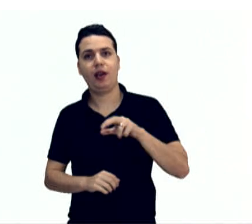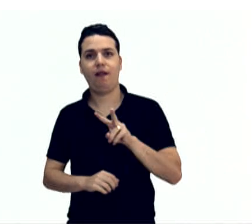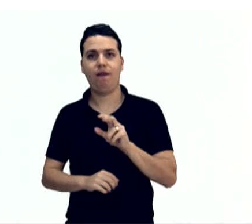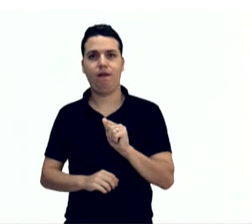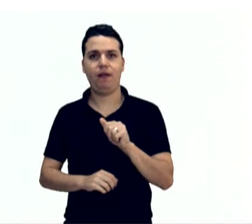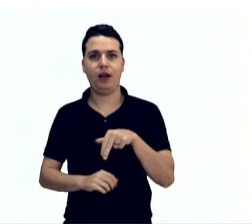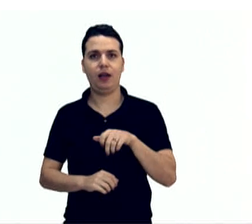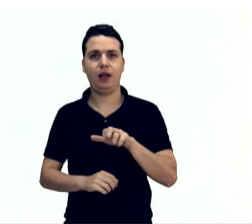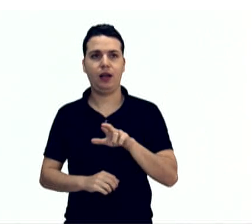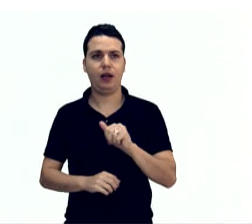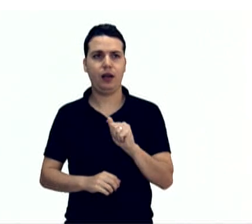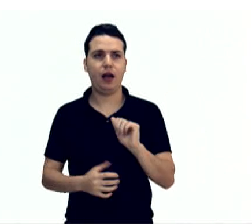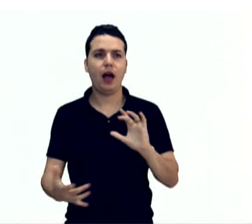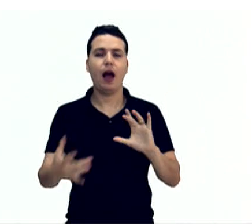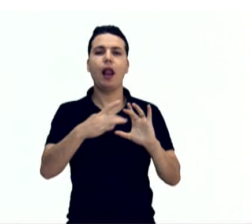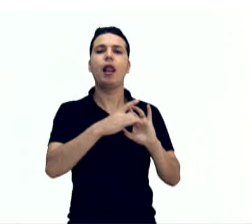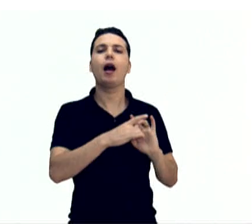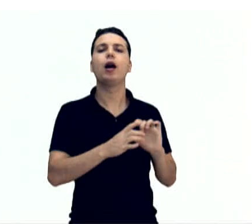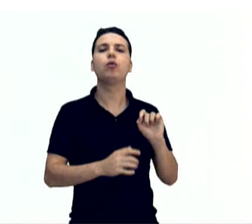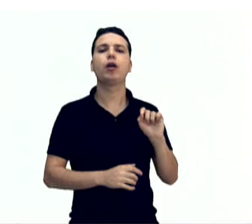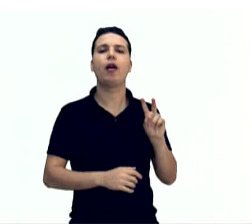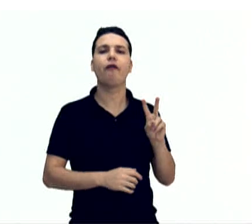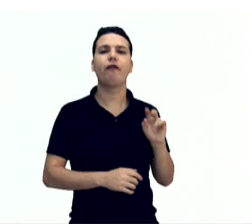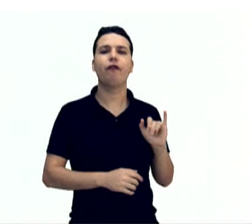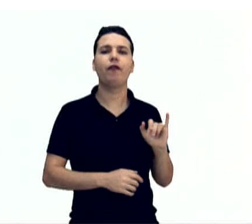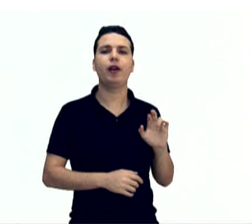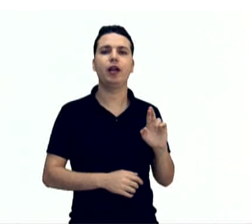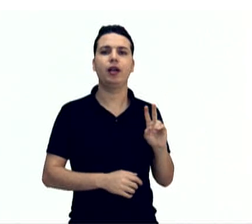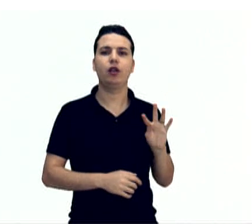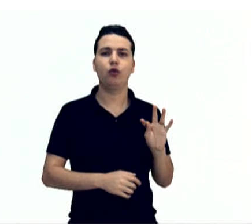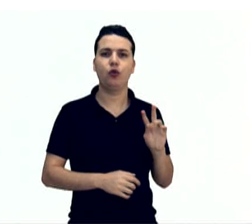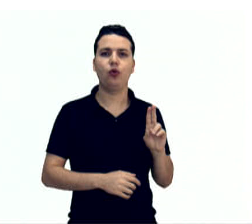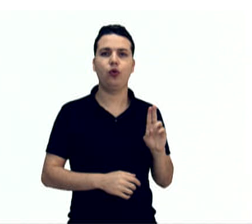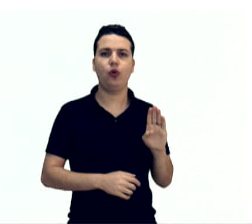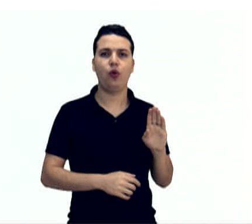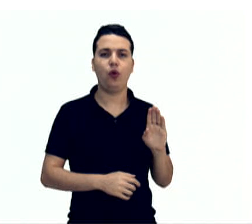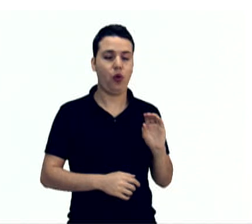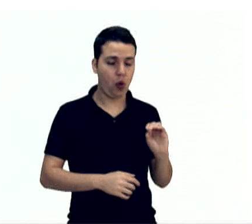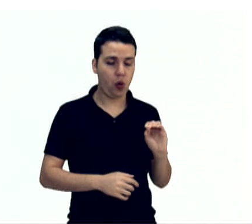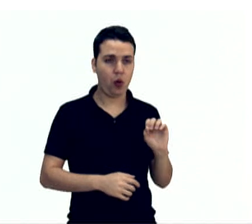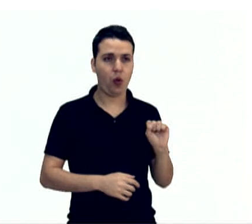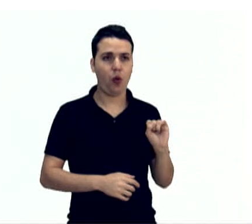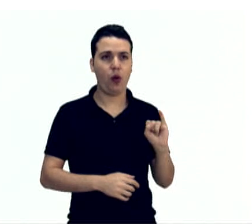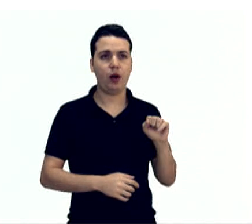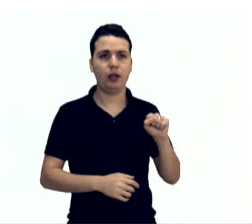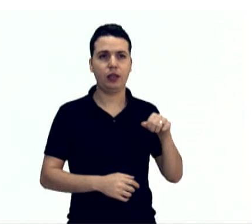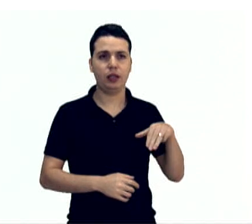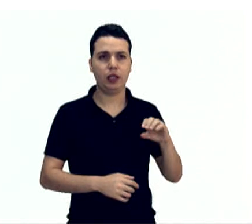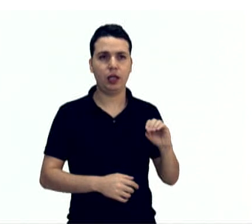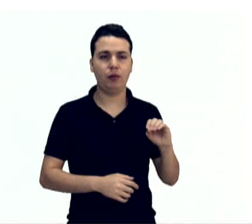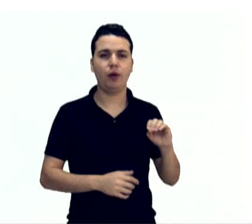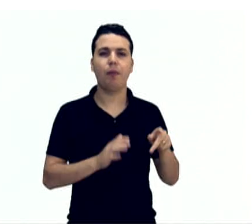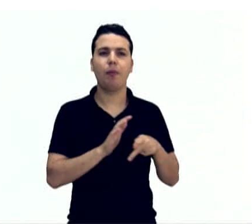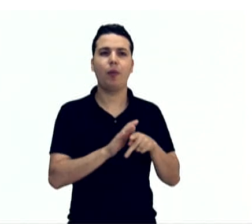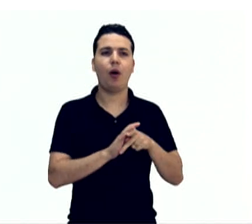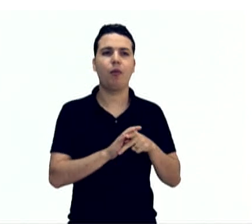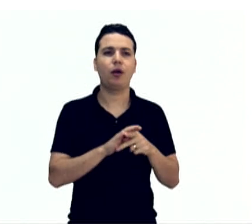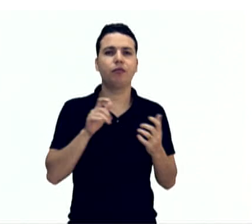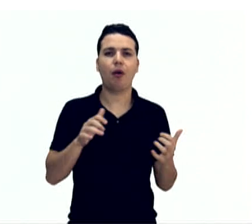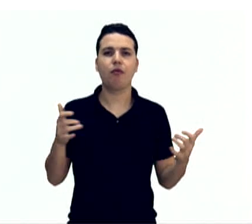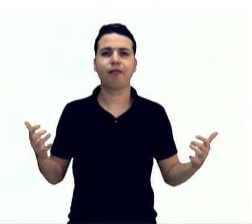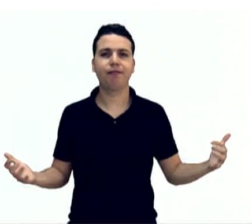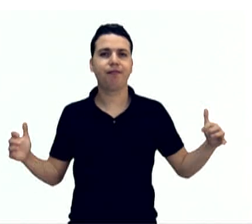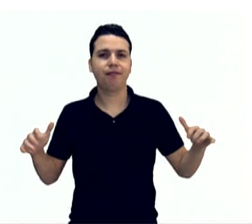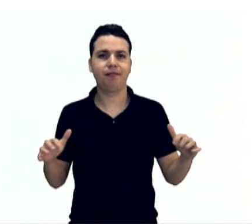prendendo-se ao virtuosismo do gaiteiro e da gaita, piano, botoneta, né, que é a voz tocada, sendo assim